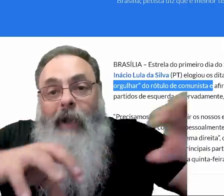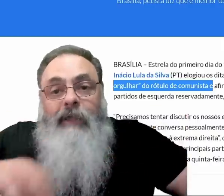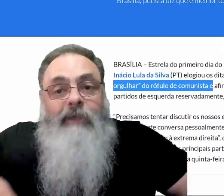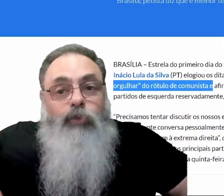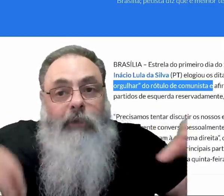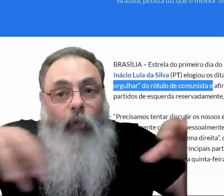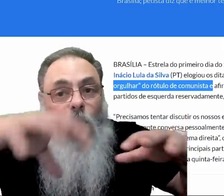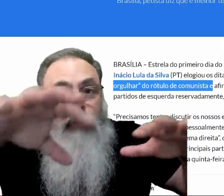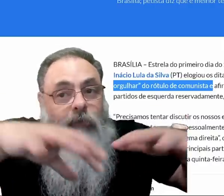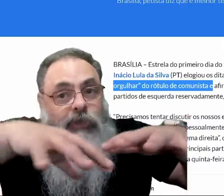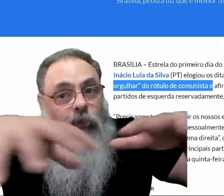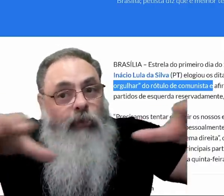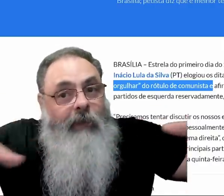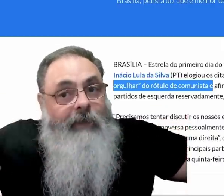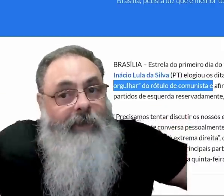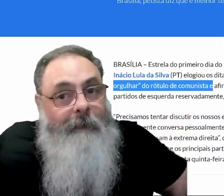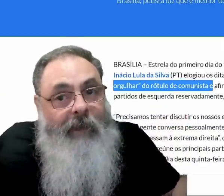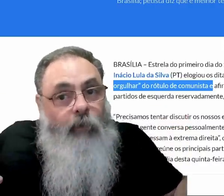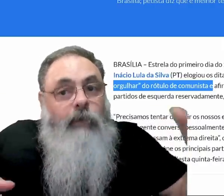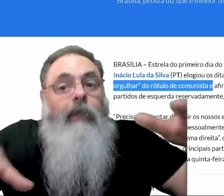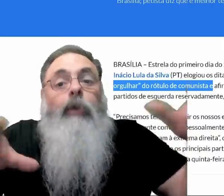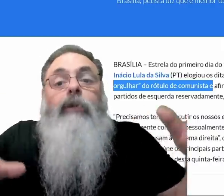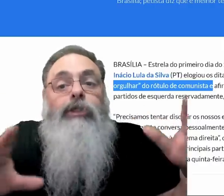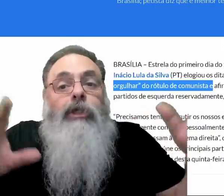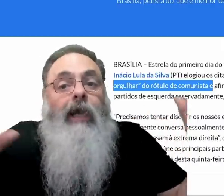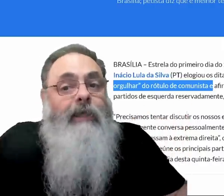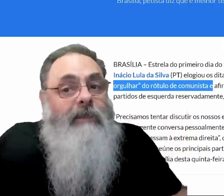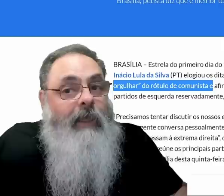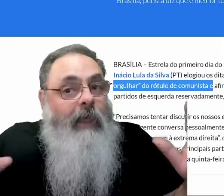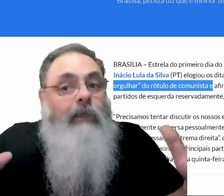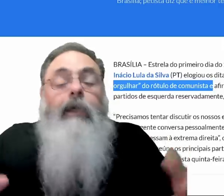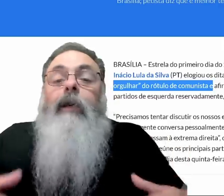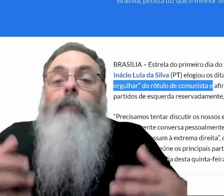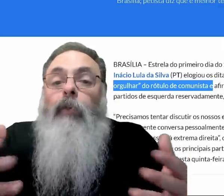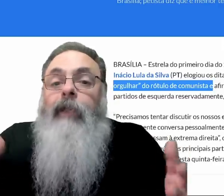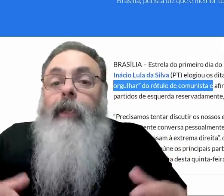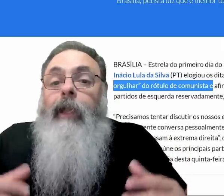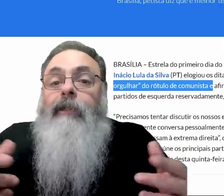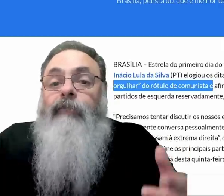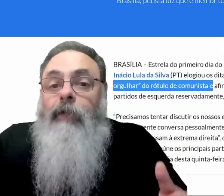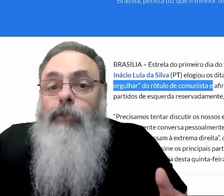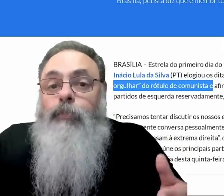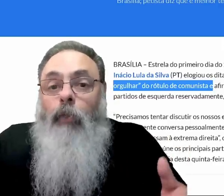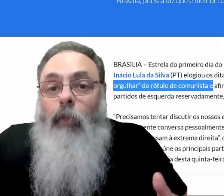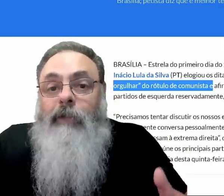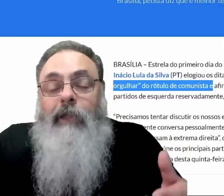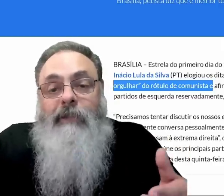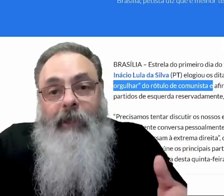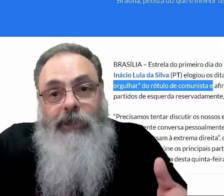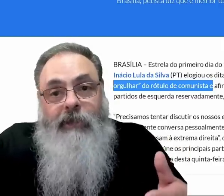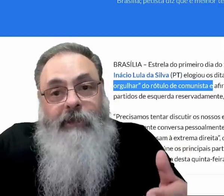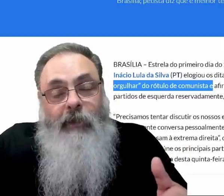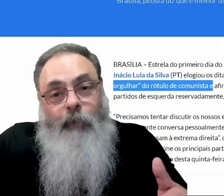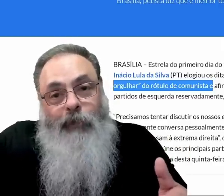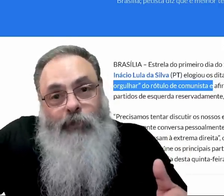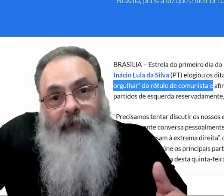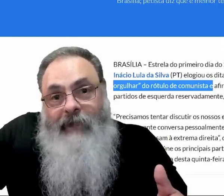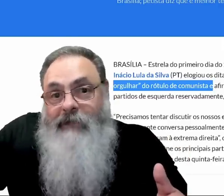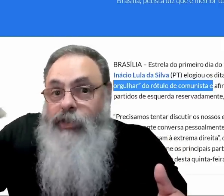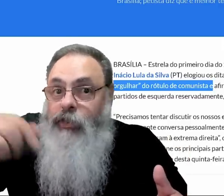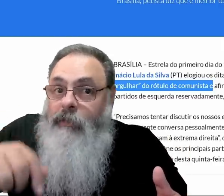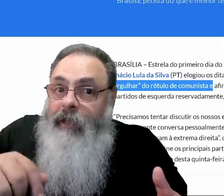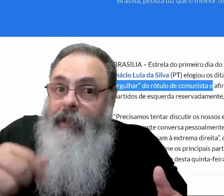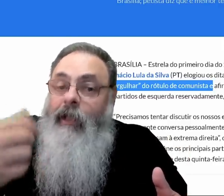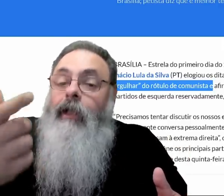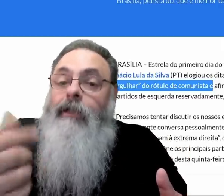um país ajudar o outro deixar tudo ali entre amigo né não criticar à esquerda porque ele tá falando isso por conta das críticas que o pessoal